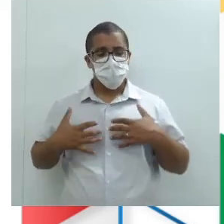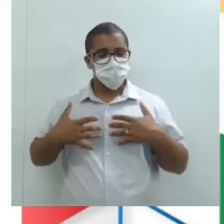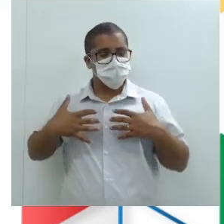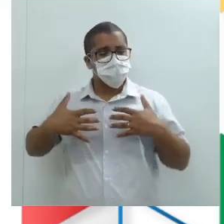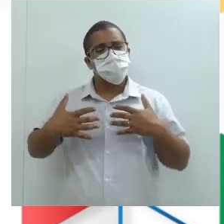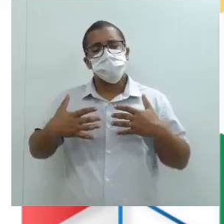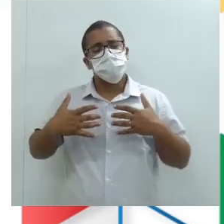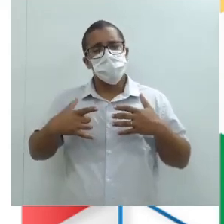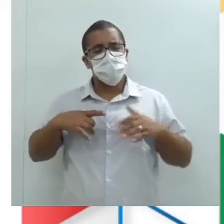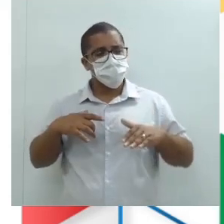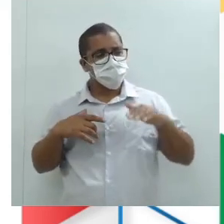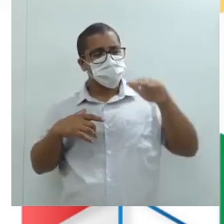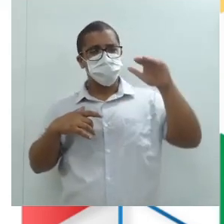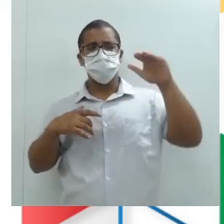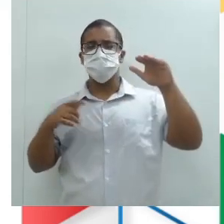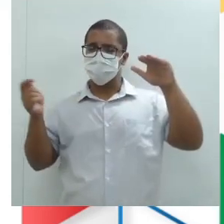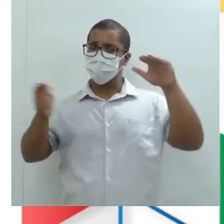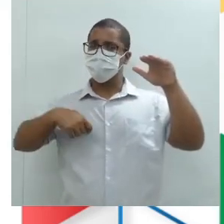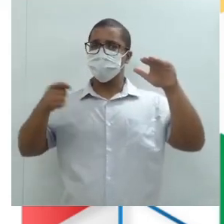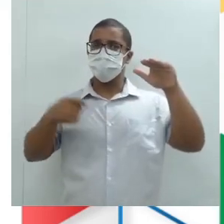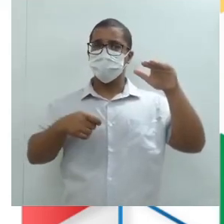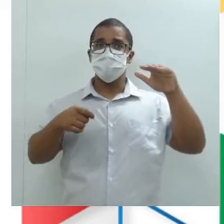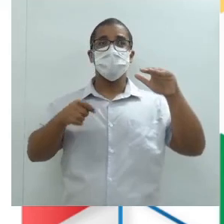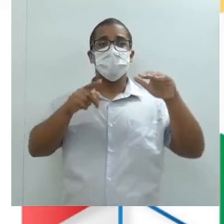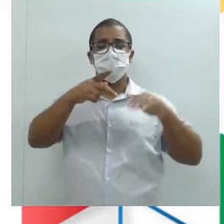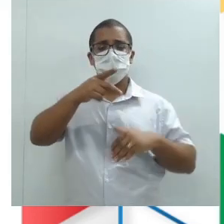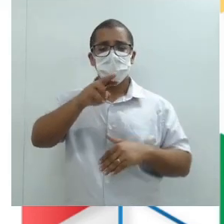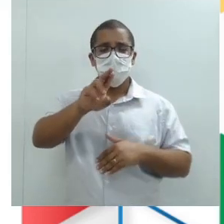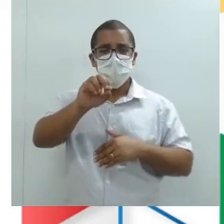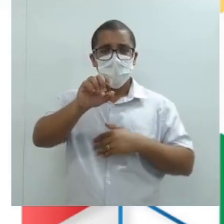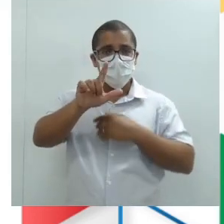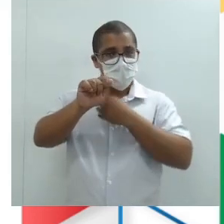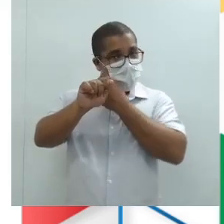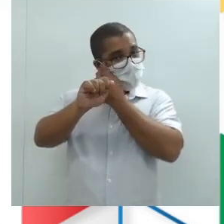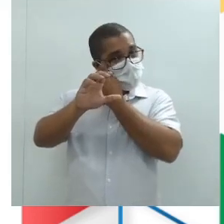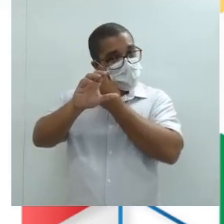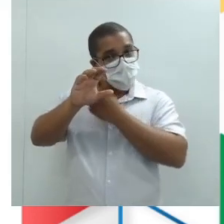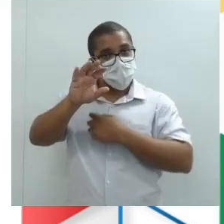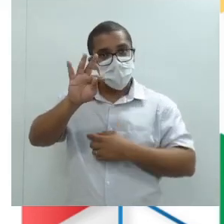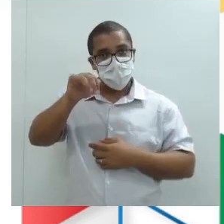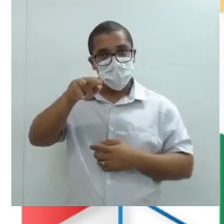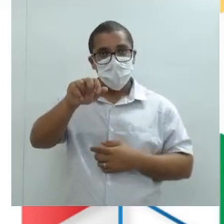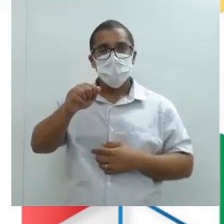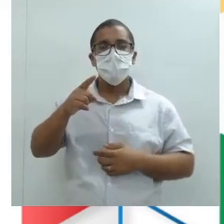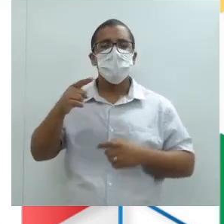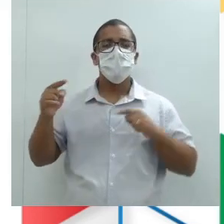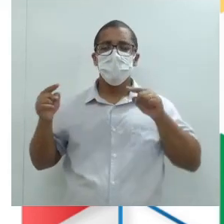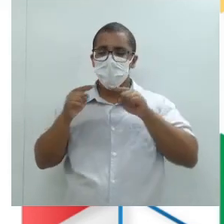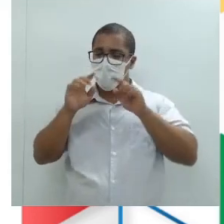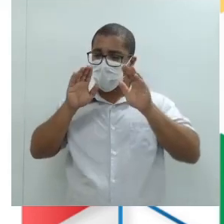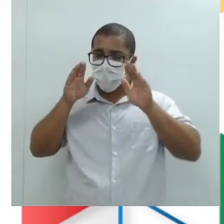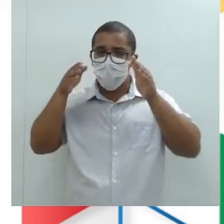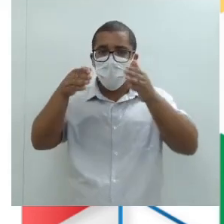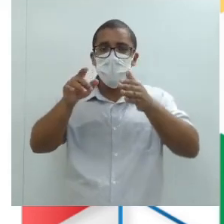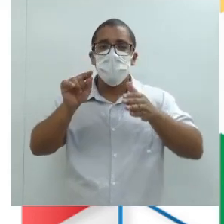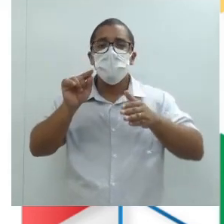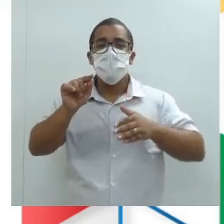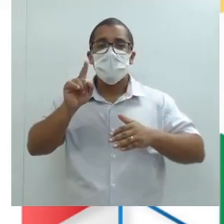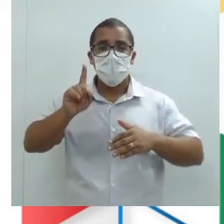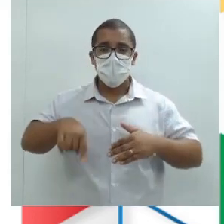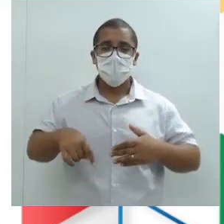algumas funções metabólicas. A prolactina, ela está ali, relacionada com